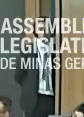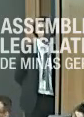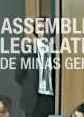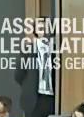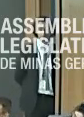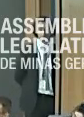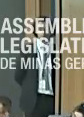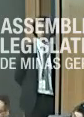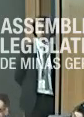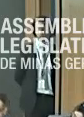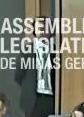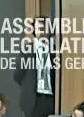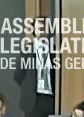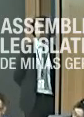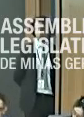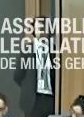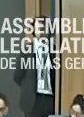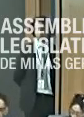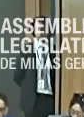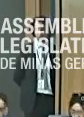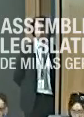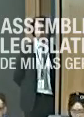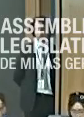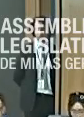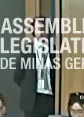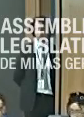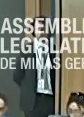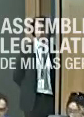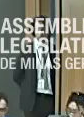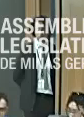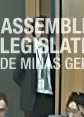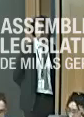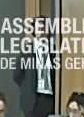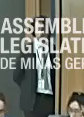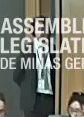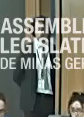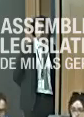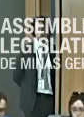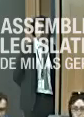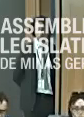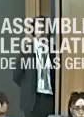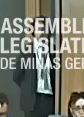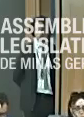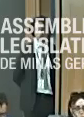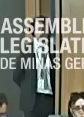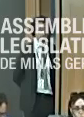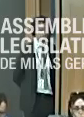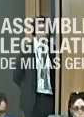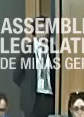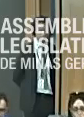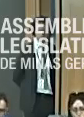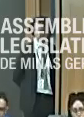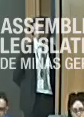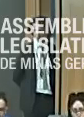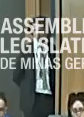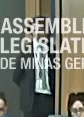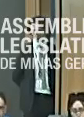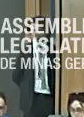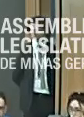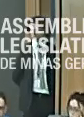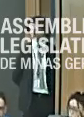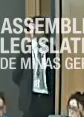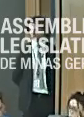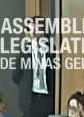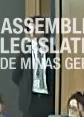que nos comer né fomos acometido de um estelionato no governo passado né e nos deixando